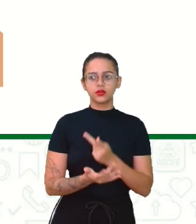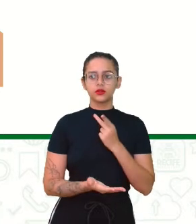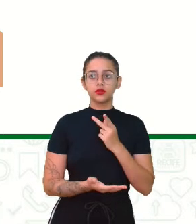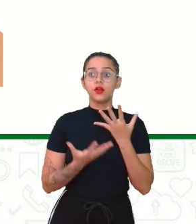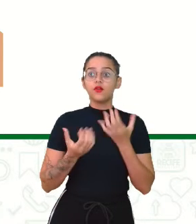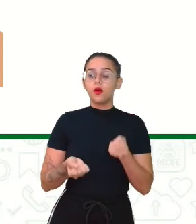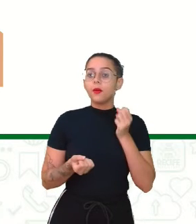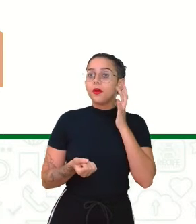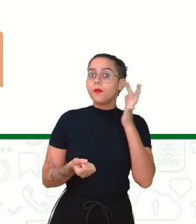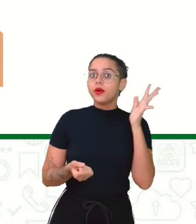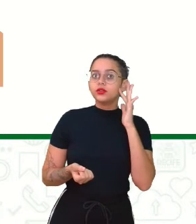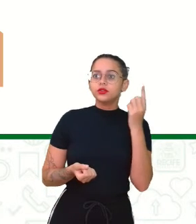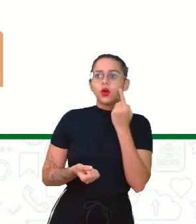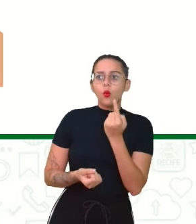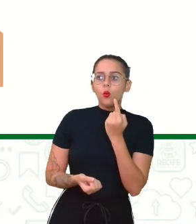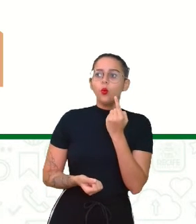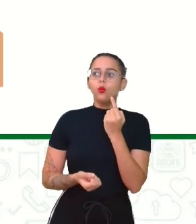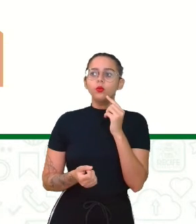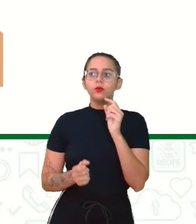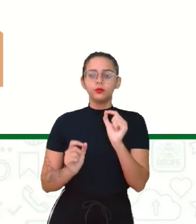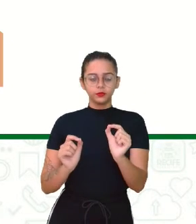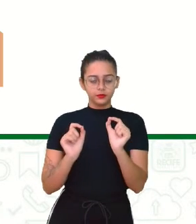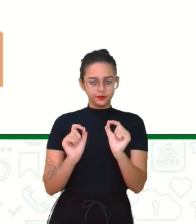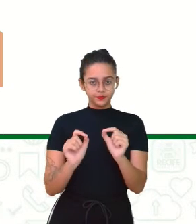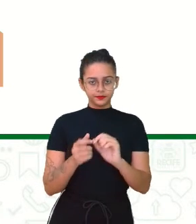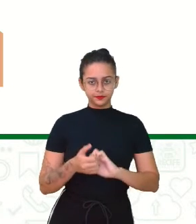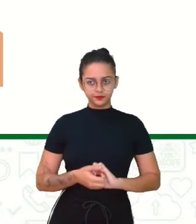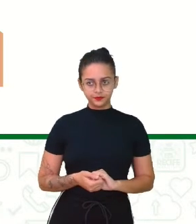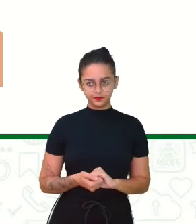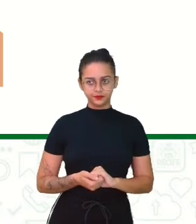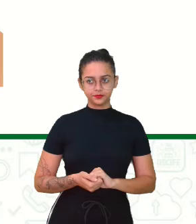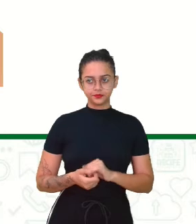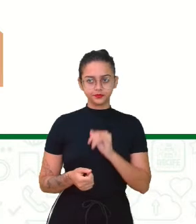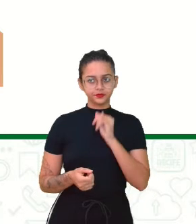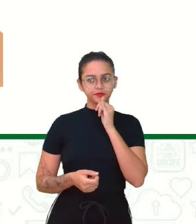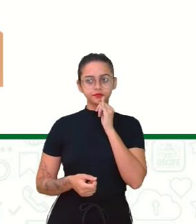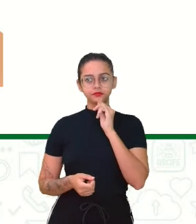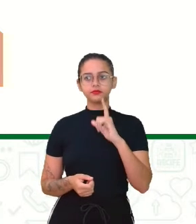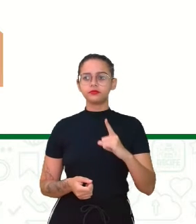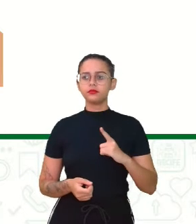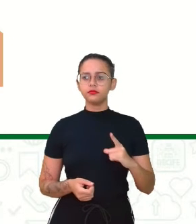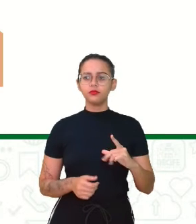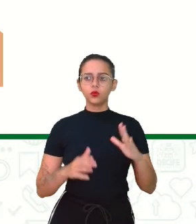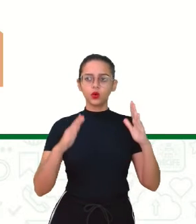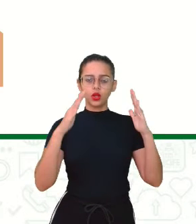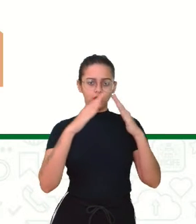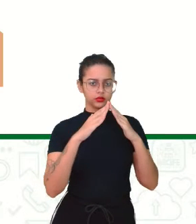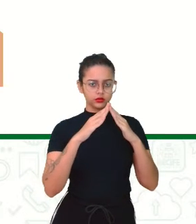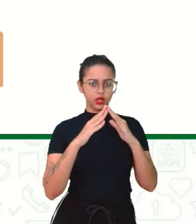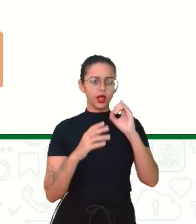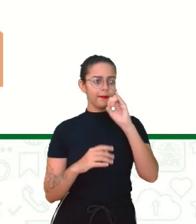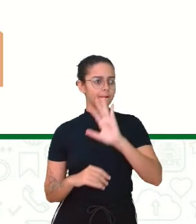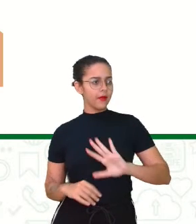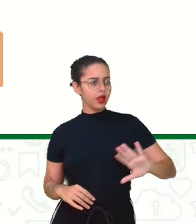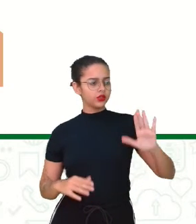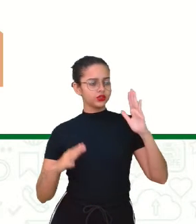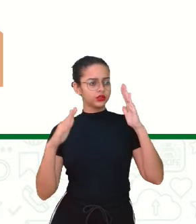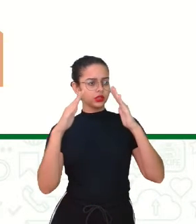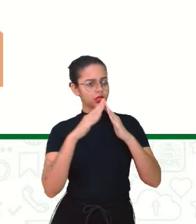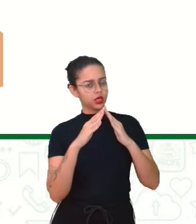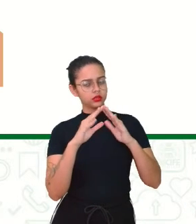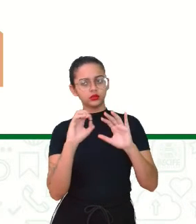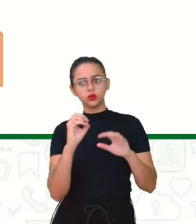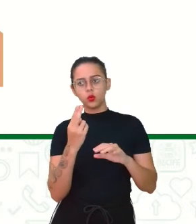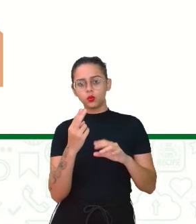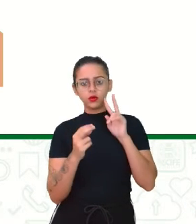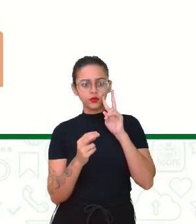Vamos imaginar aqui a seguinte situação. Suponha que eu tenha uma casa, a imagem de uma casa, ou eu